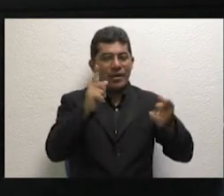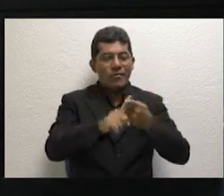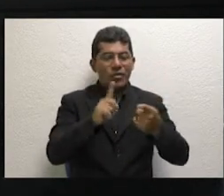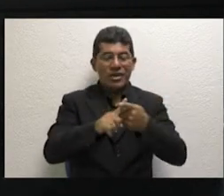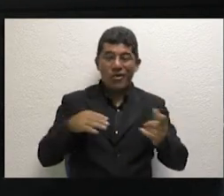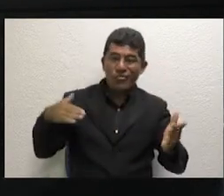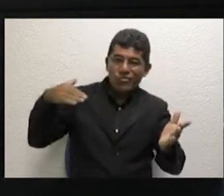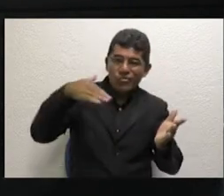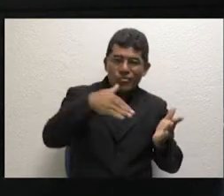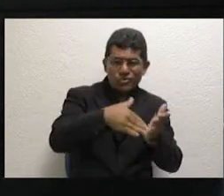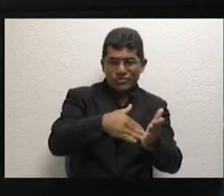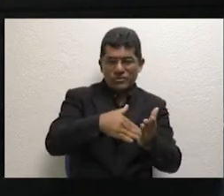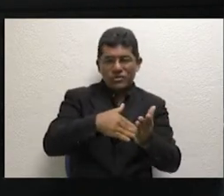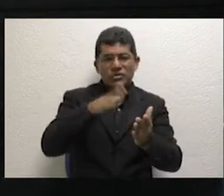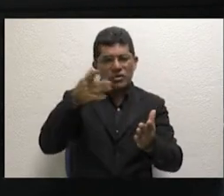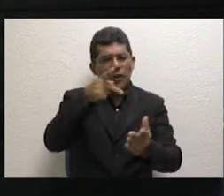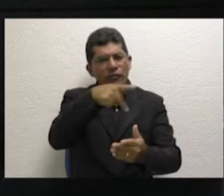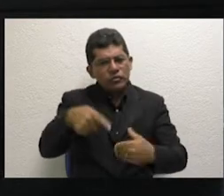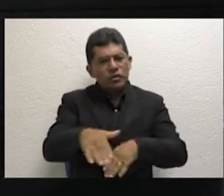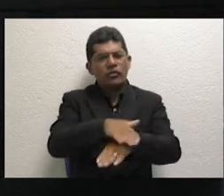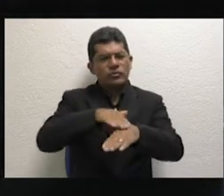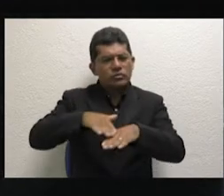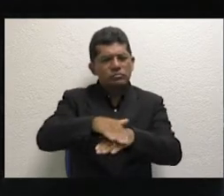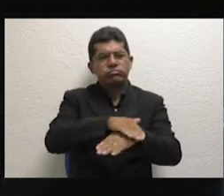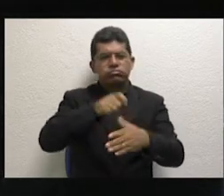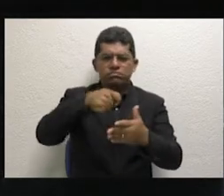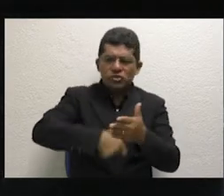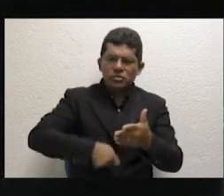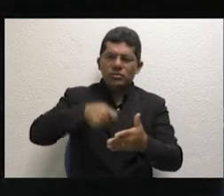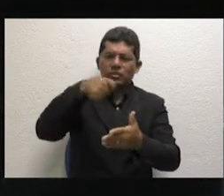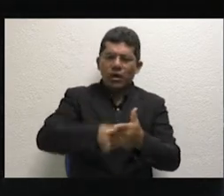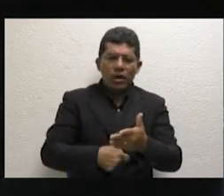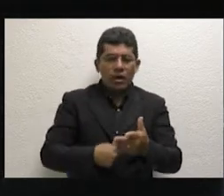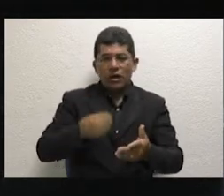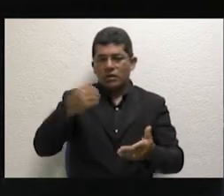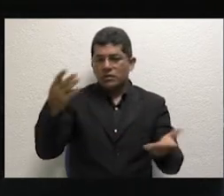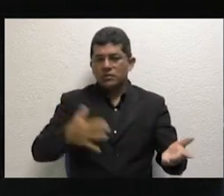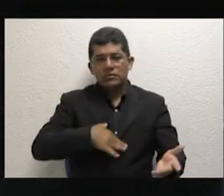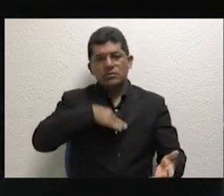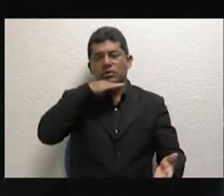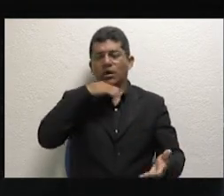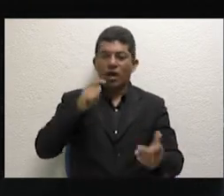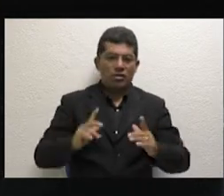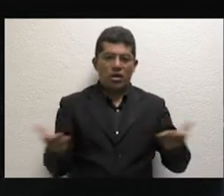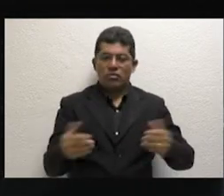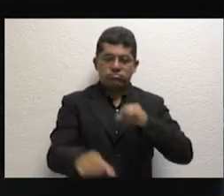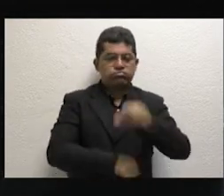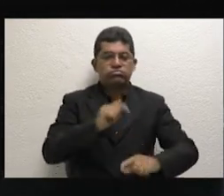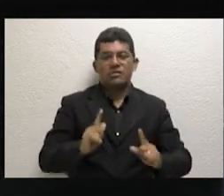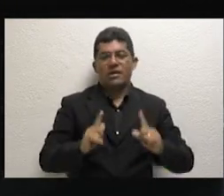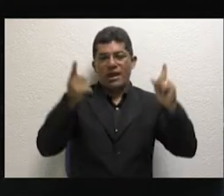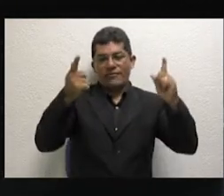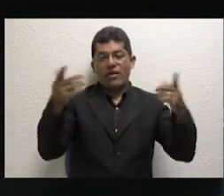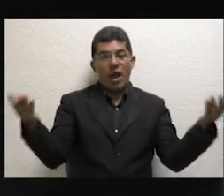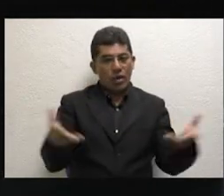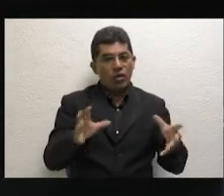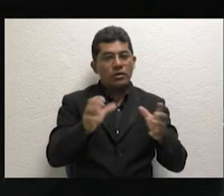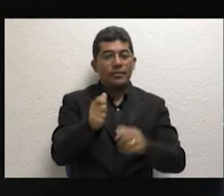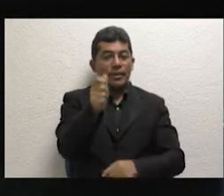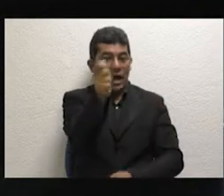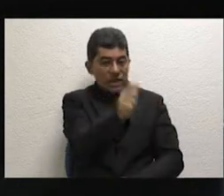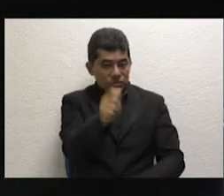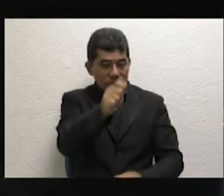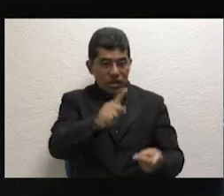quando se encerra o diálogo então eu vejo como eles estão buscando aqui a categoria está buscando se entende esta